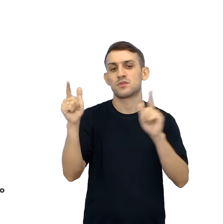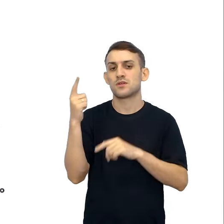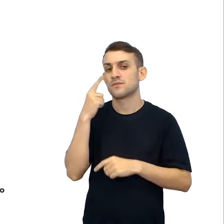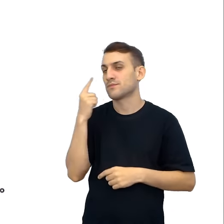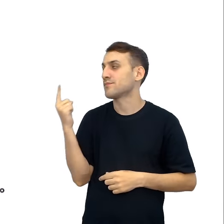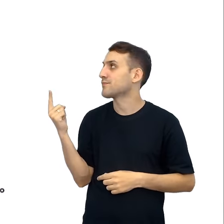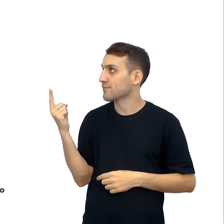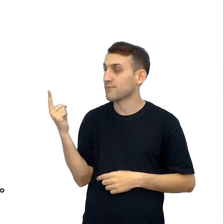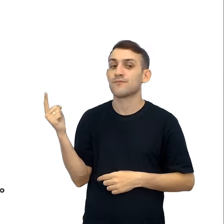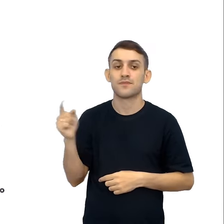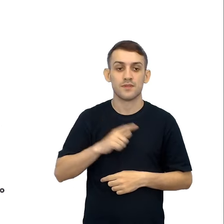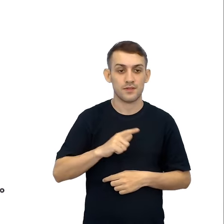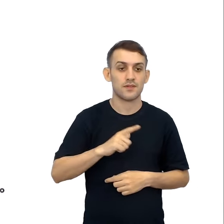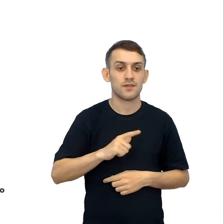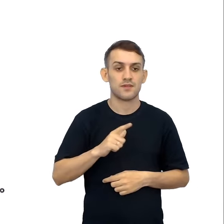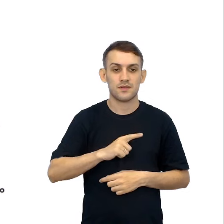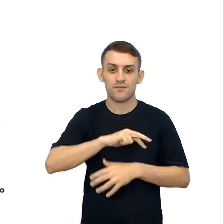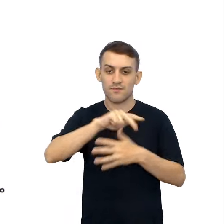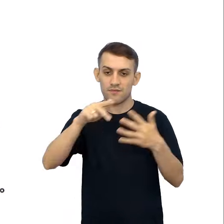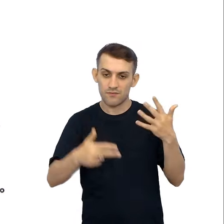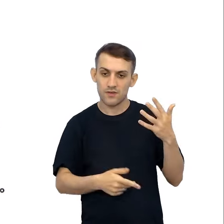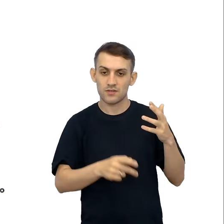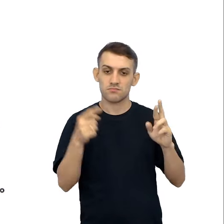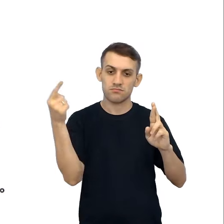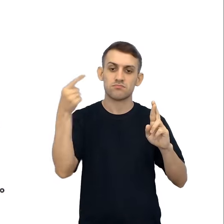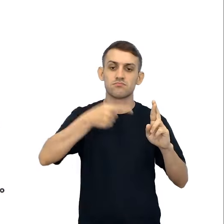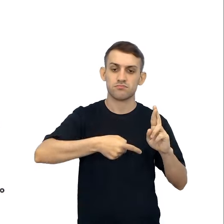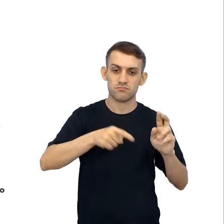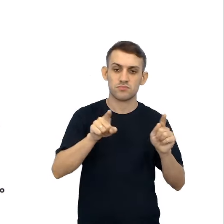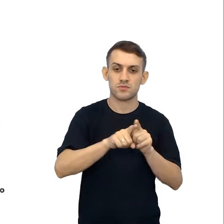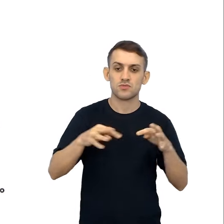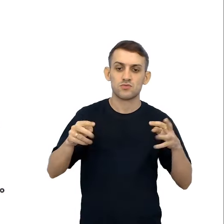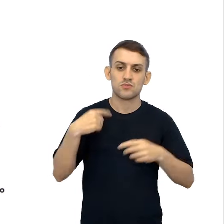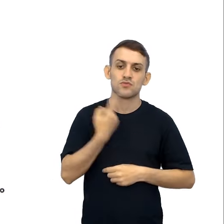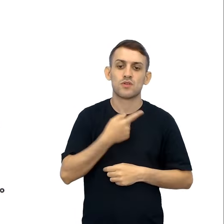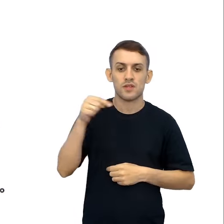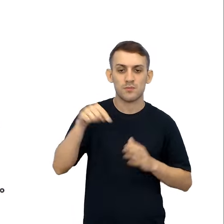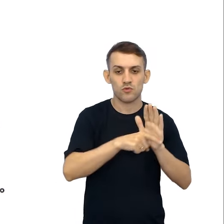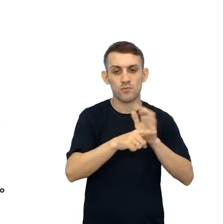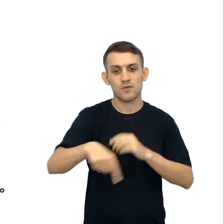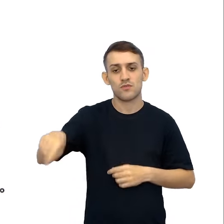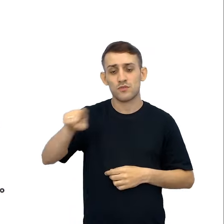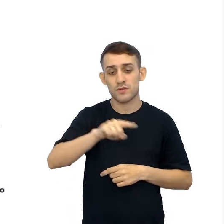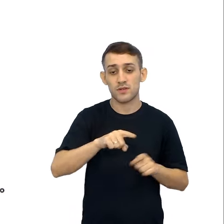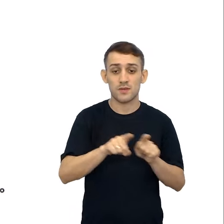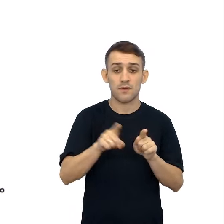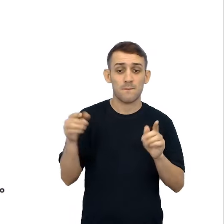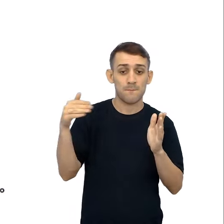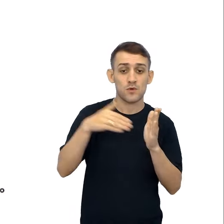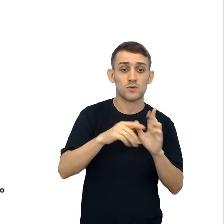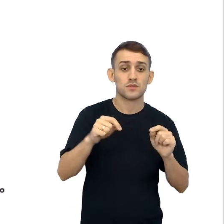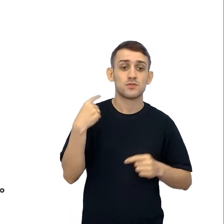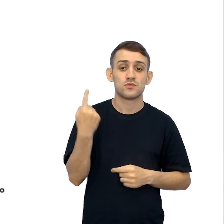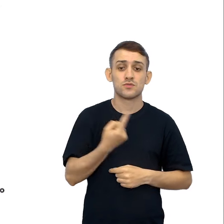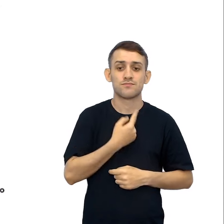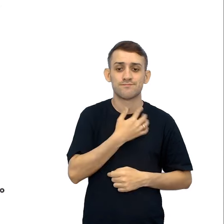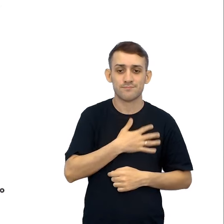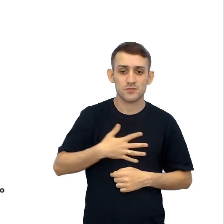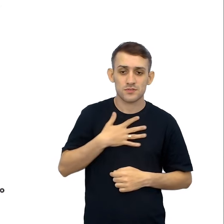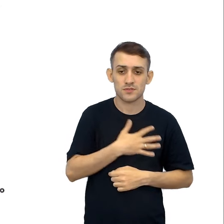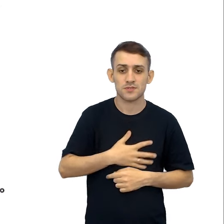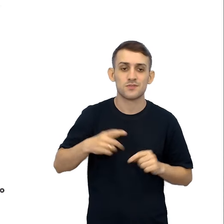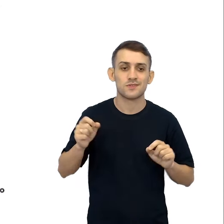Nós temos aí uma gama de referências super bacana de tudo que a gente trouxe aqui. Por último, nós gostaríamos